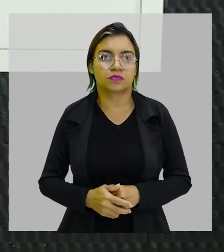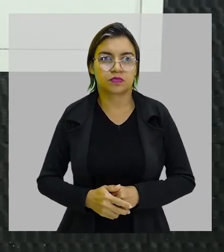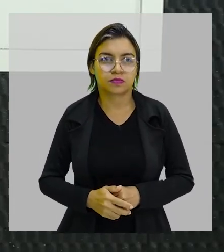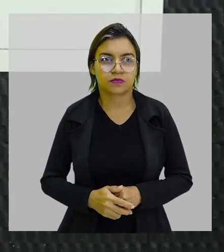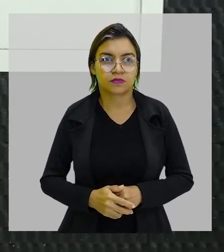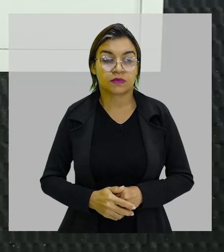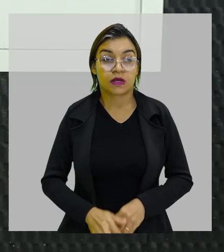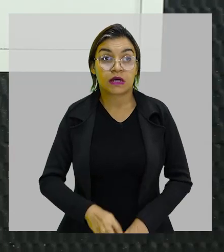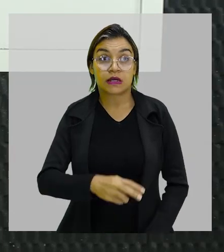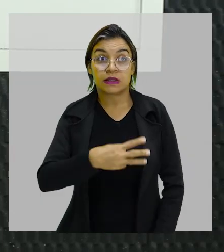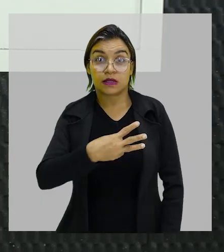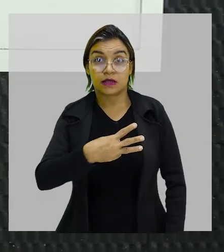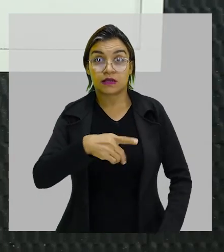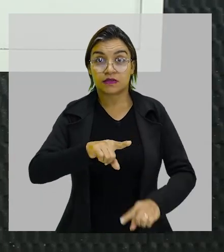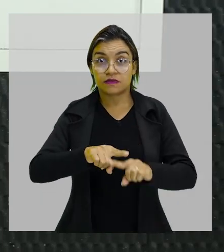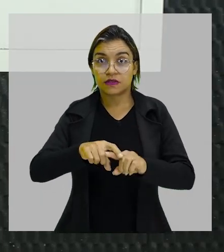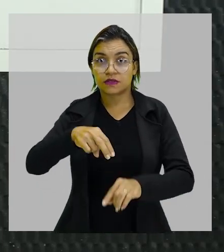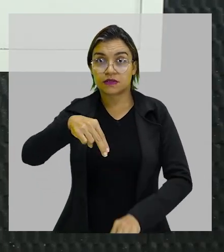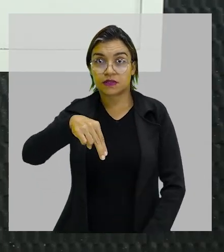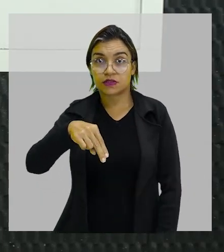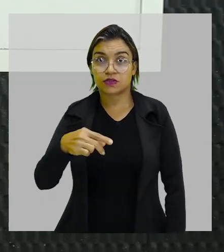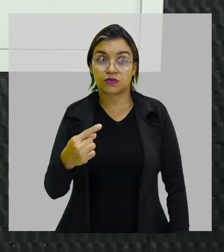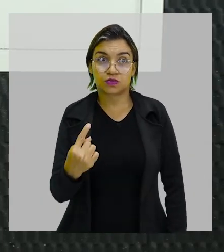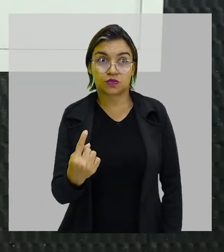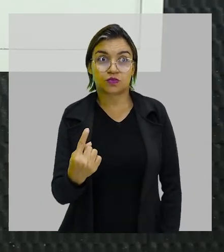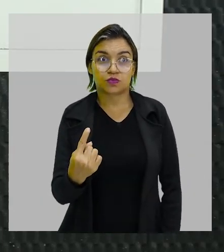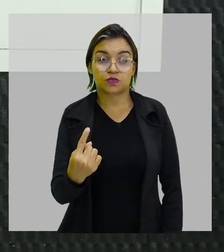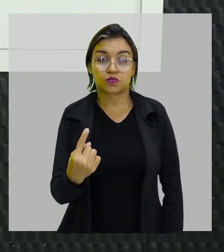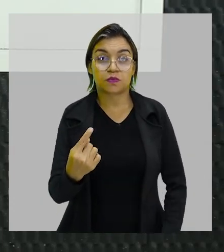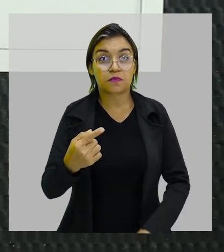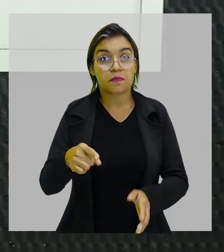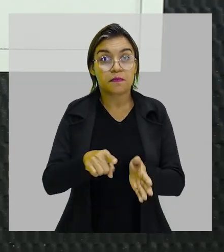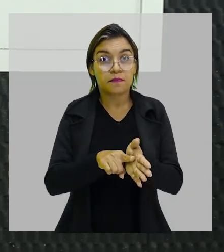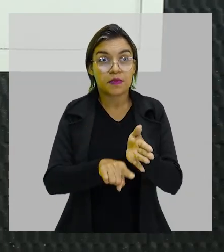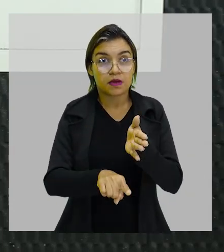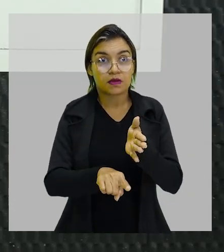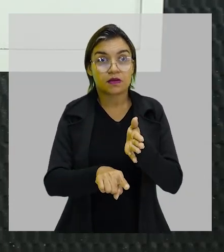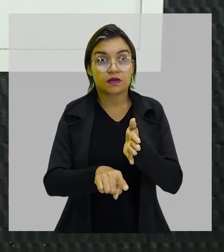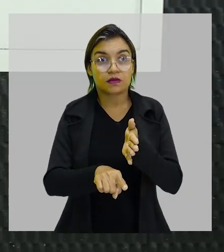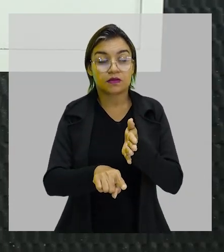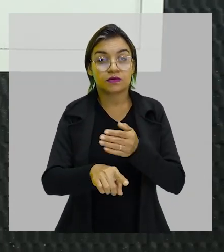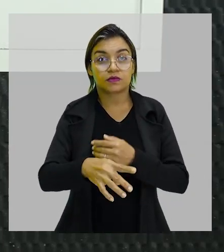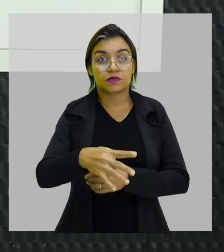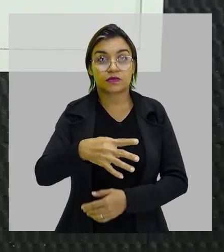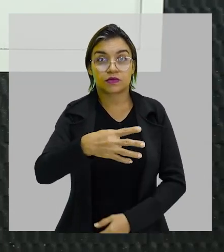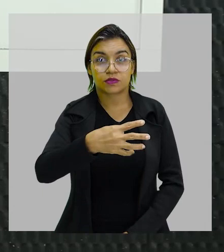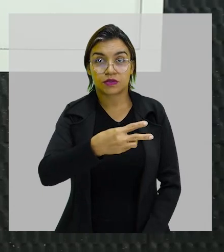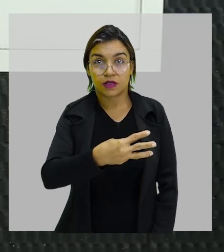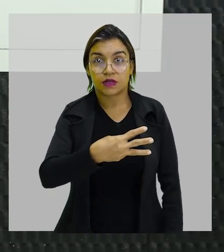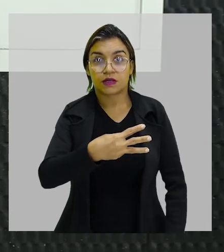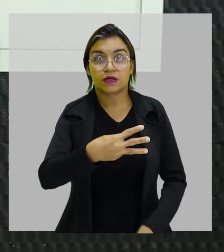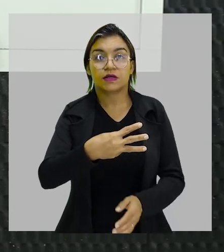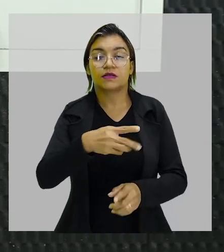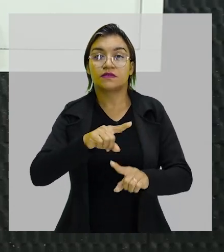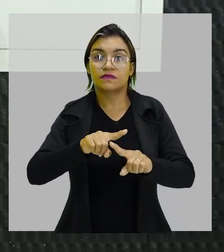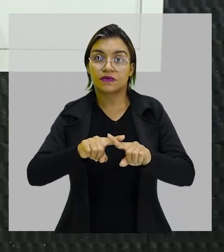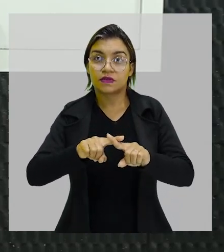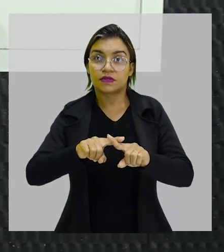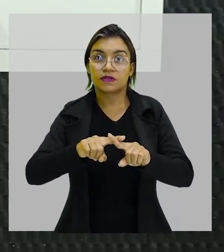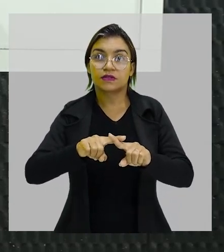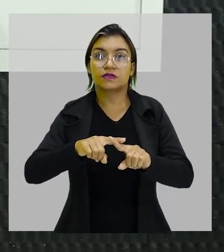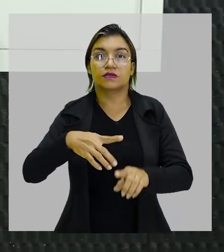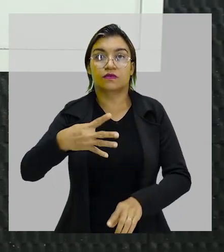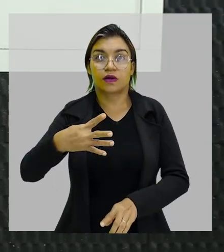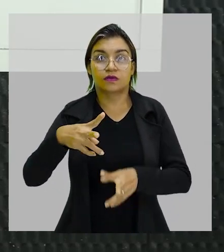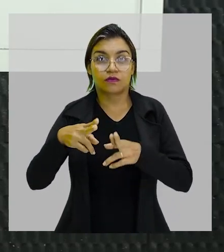3 vezes N1, né? 3 vezes N1, menos 3 vezes 4, que é 12. Isso